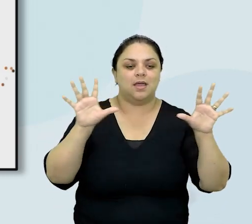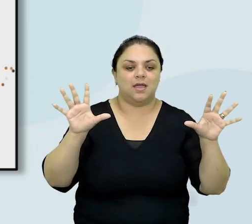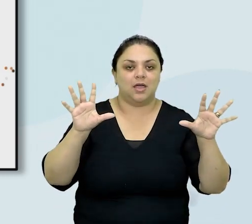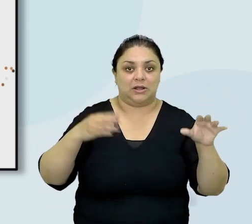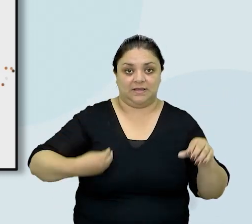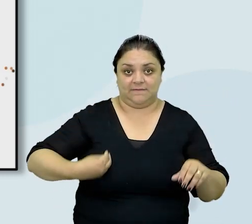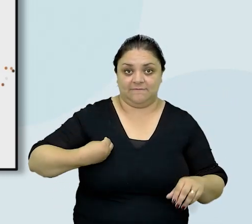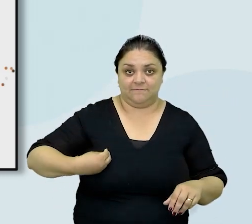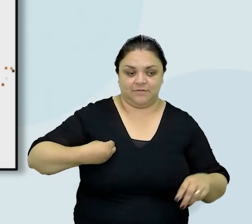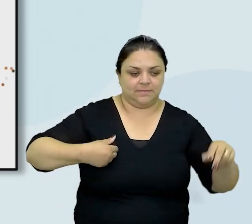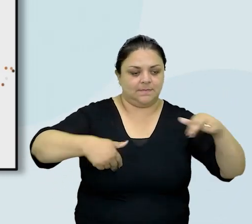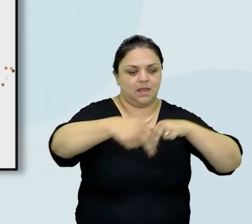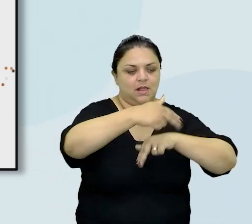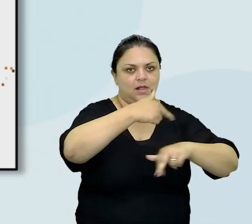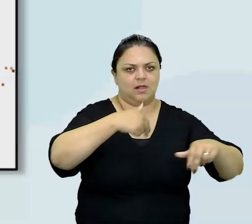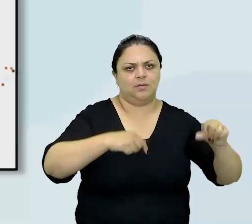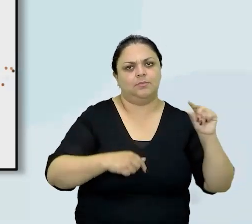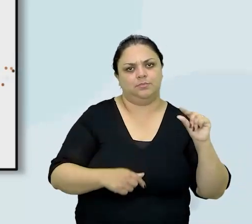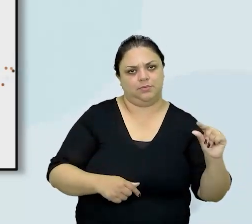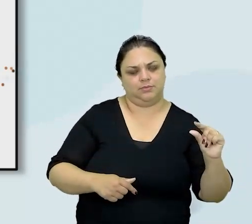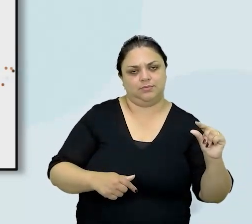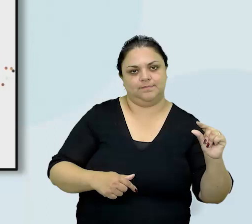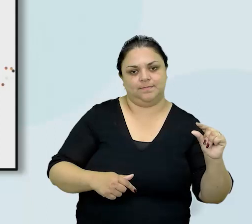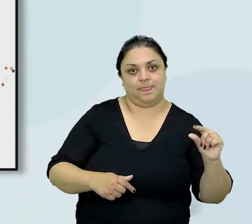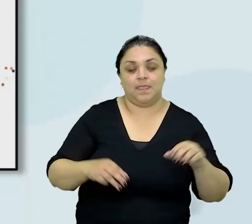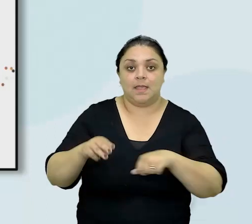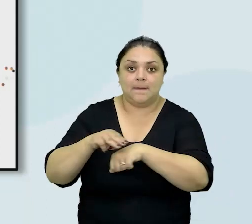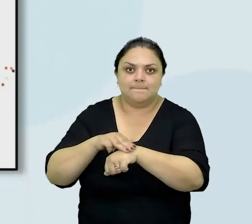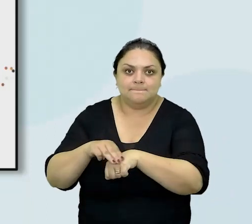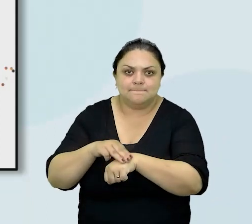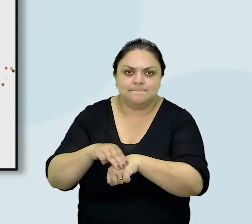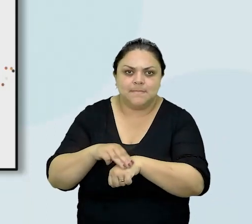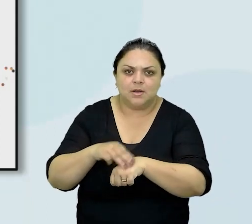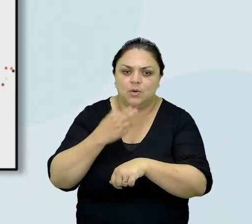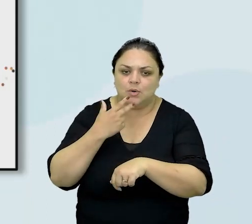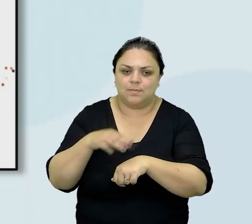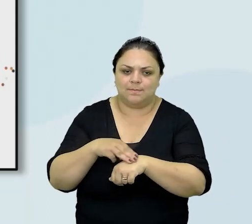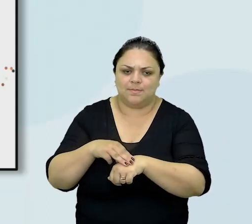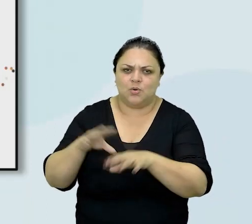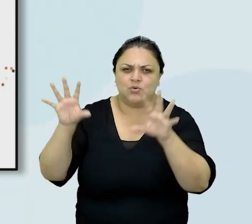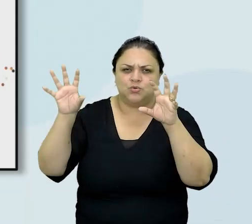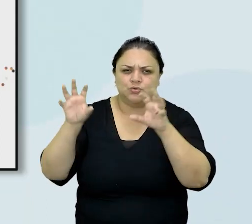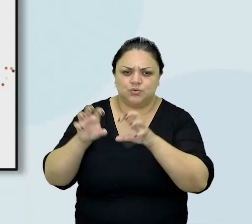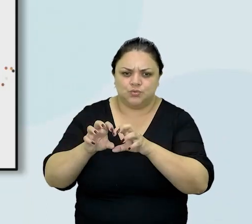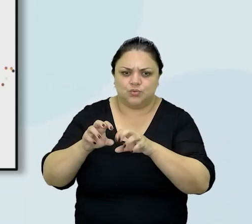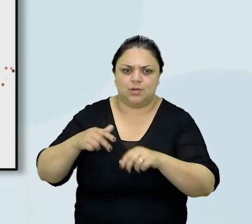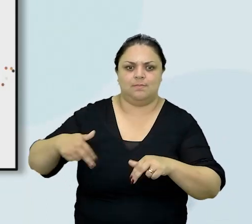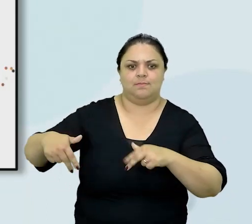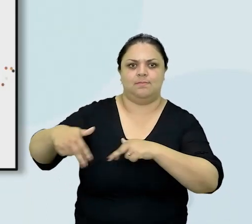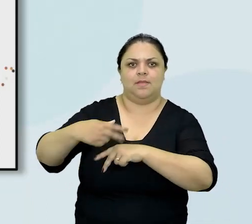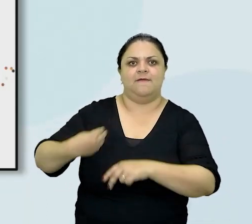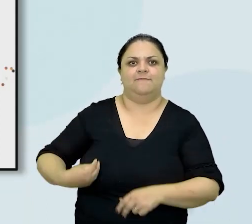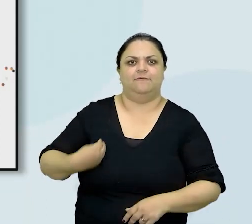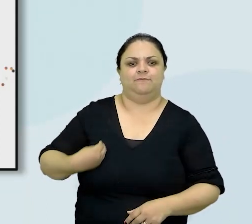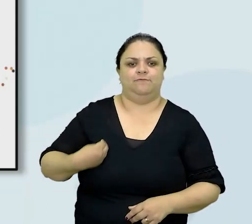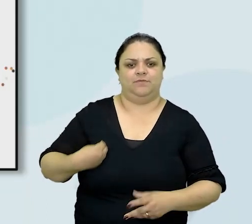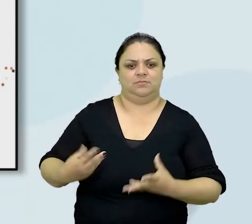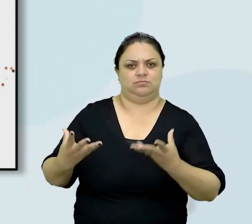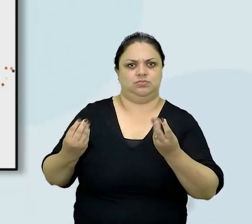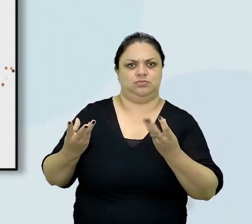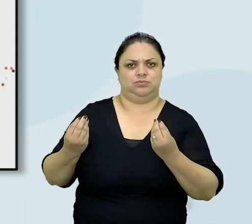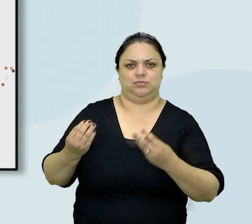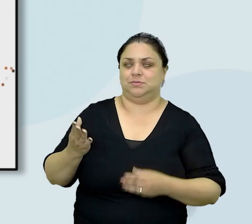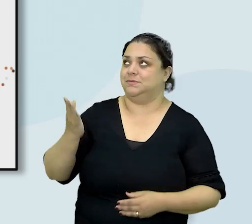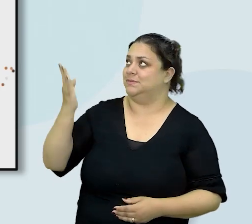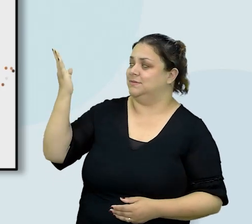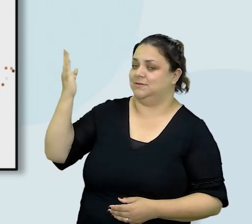menos povoadas. E o marrom mais escuro são as áreas mais densamente povoadas. Vocês conseguem perceber lá a China,